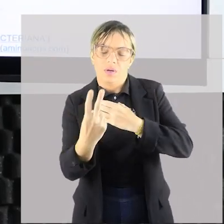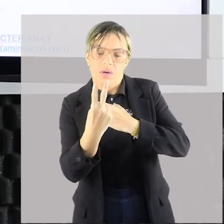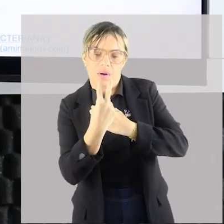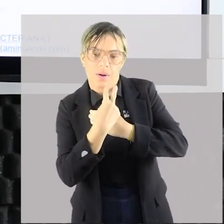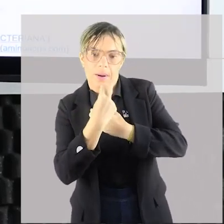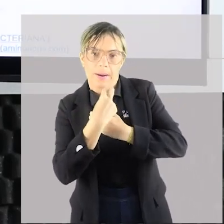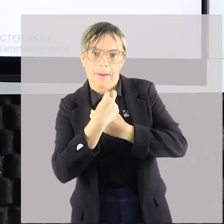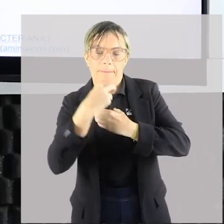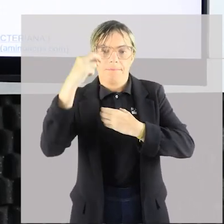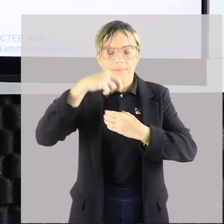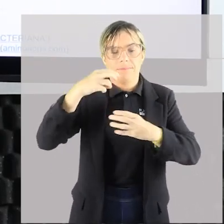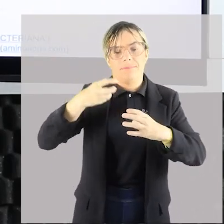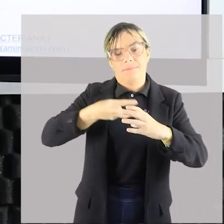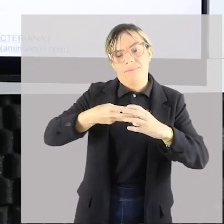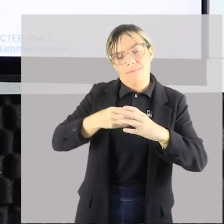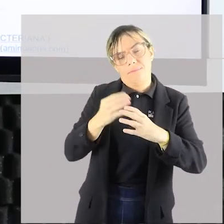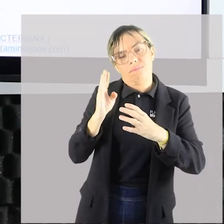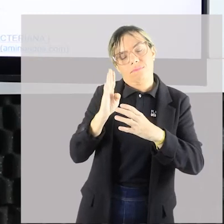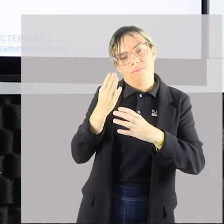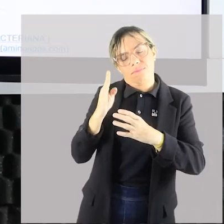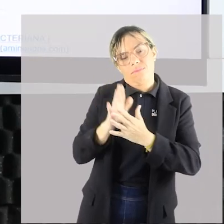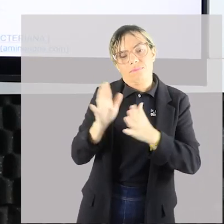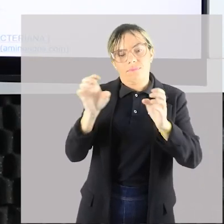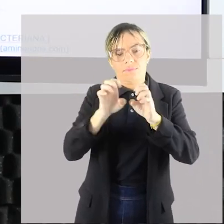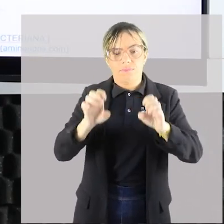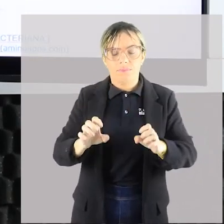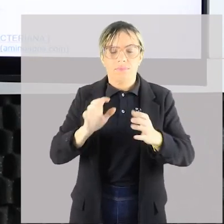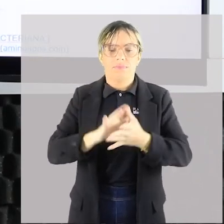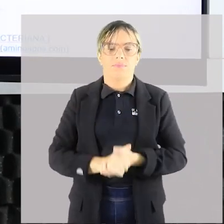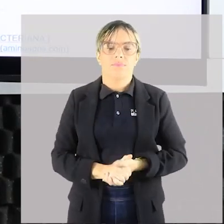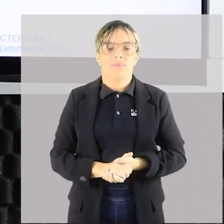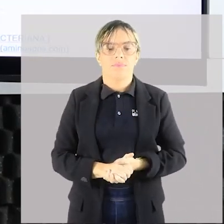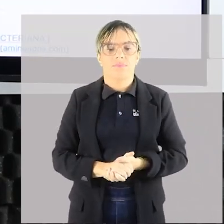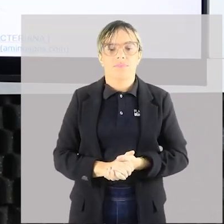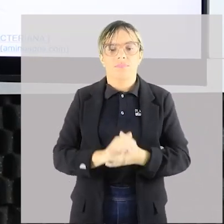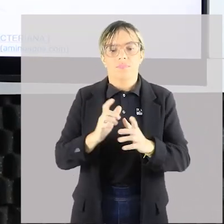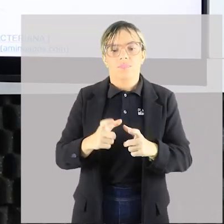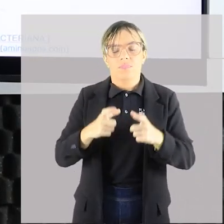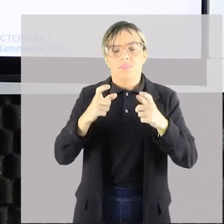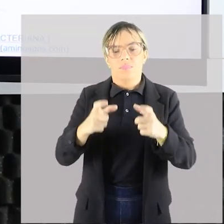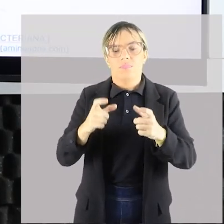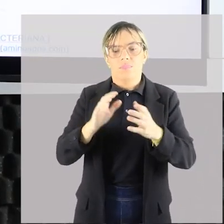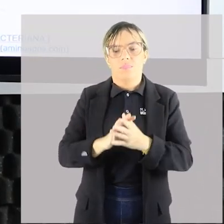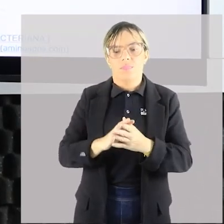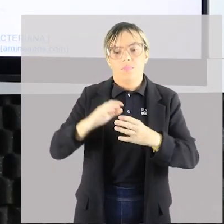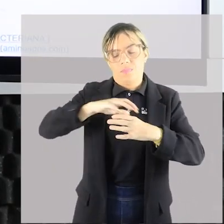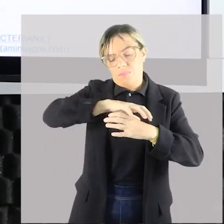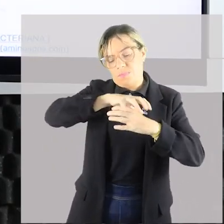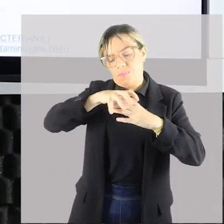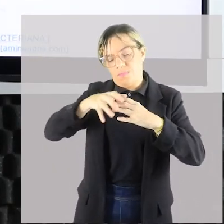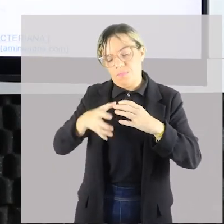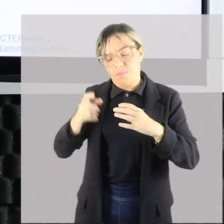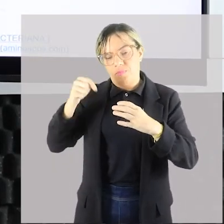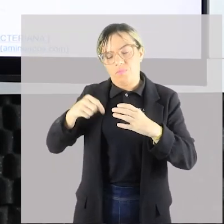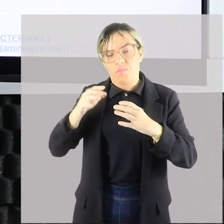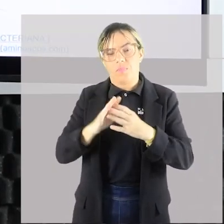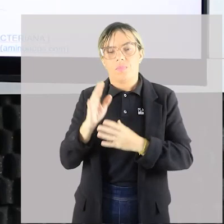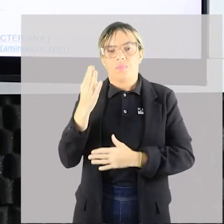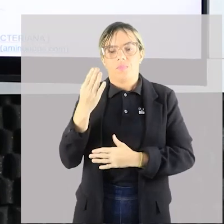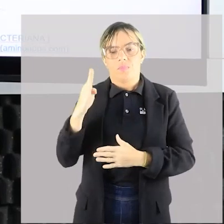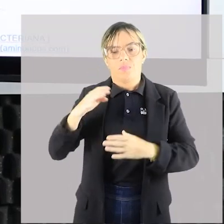célula bacteriana, é uma estrutura de passagem. A gente encontra também que ao redor dessa bactéria a gente vai